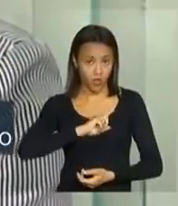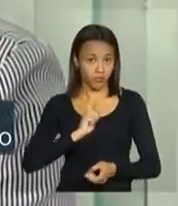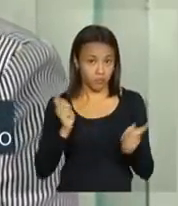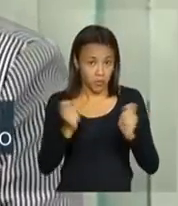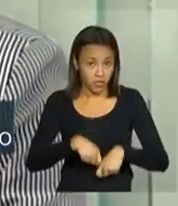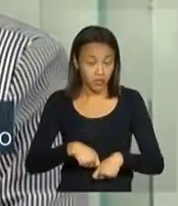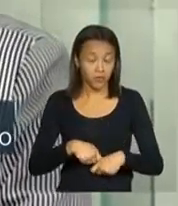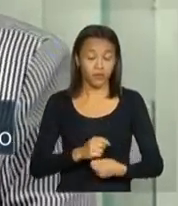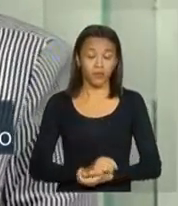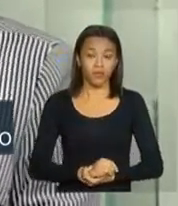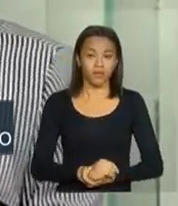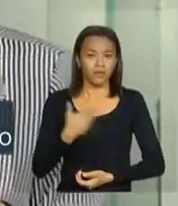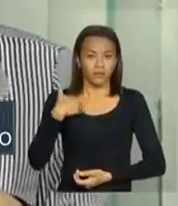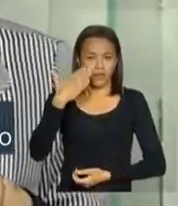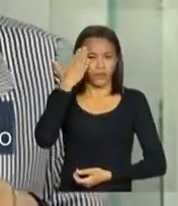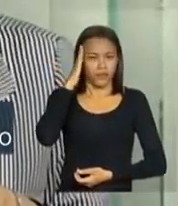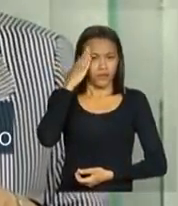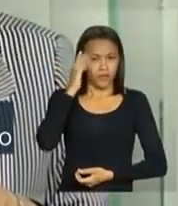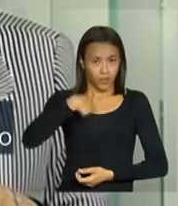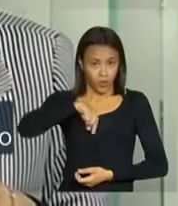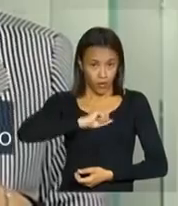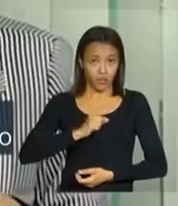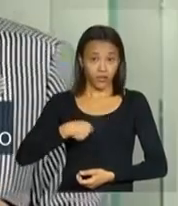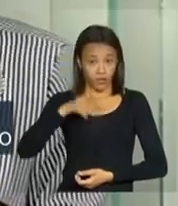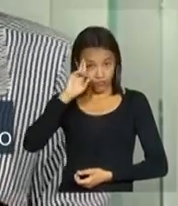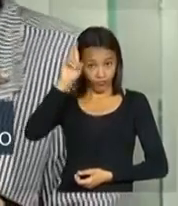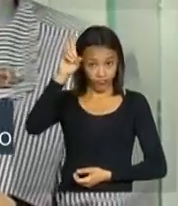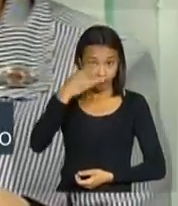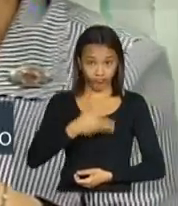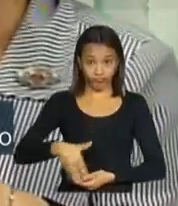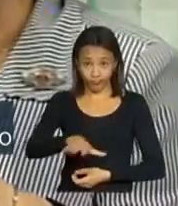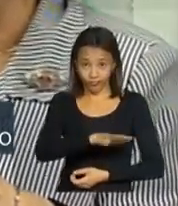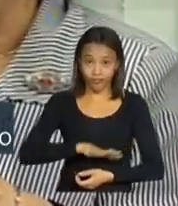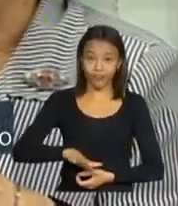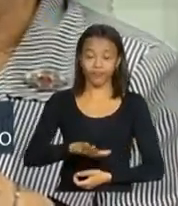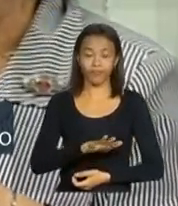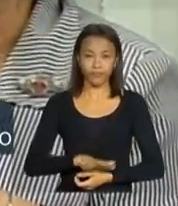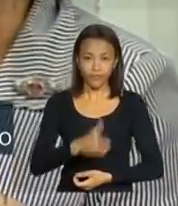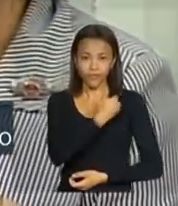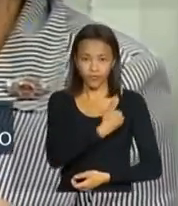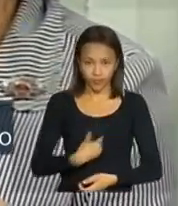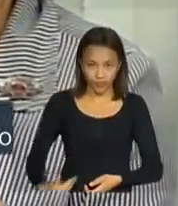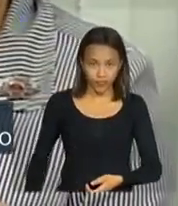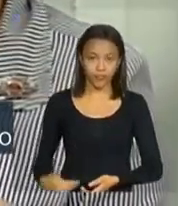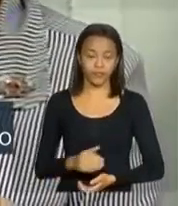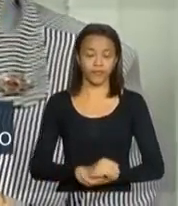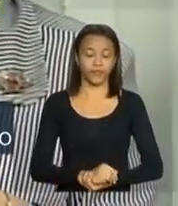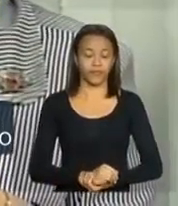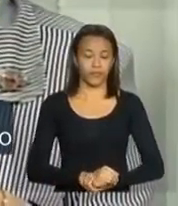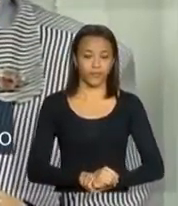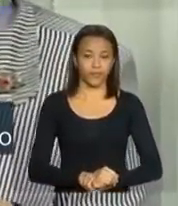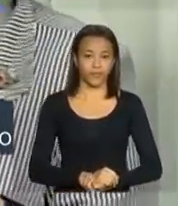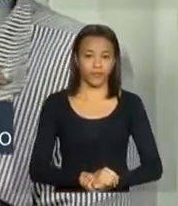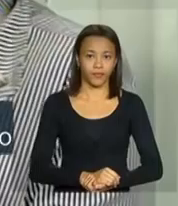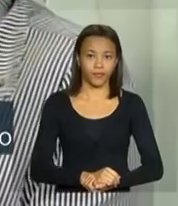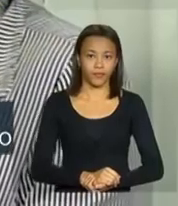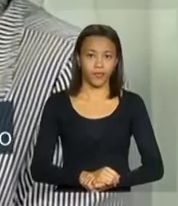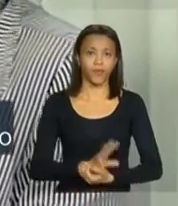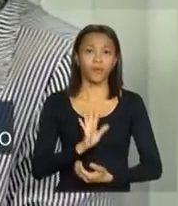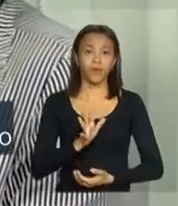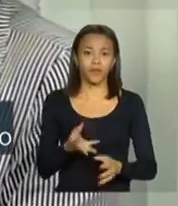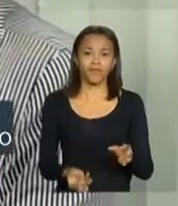que nós possamos, enquanto gestores do governo, né,